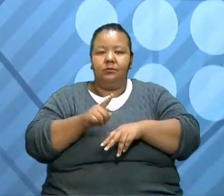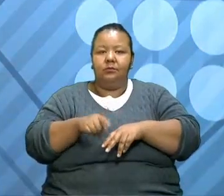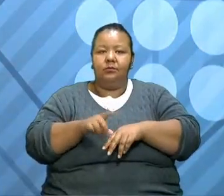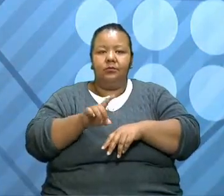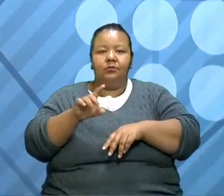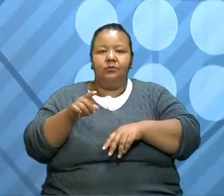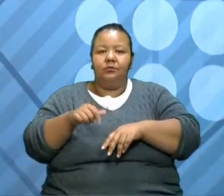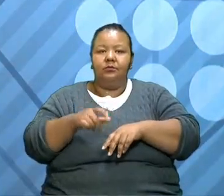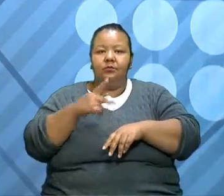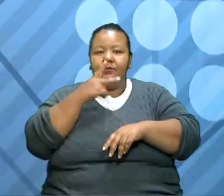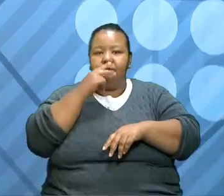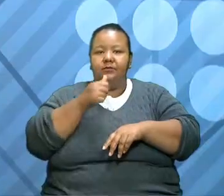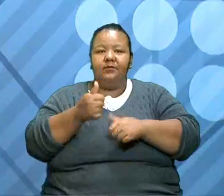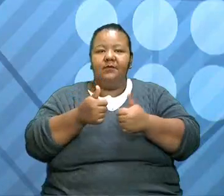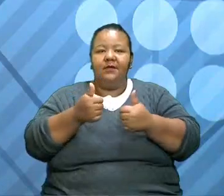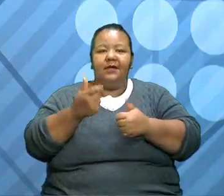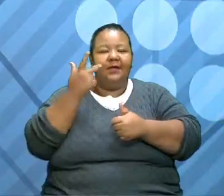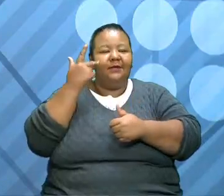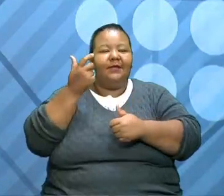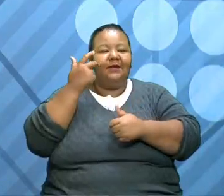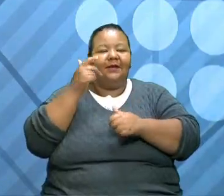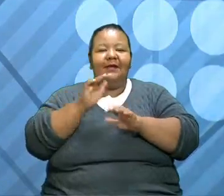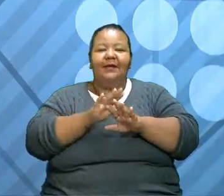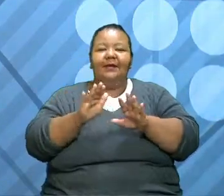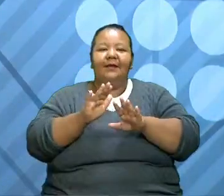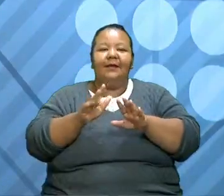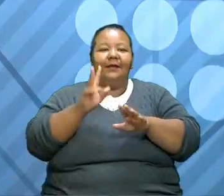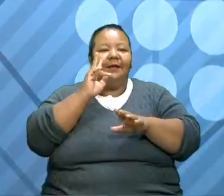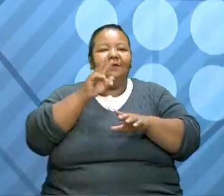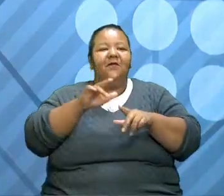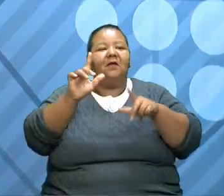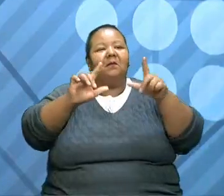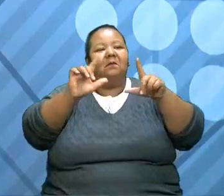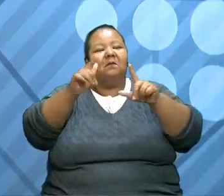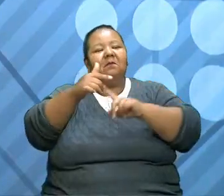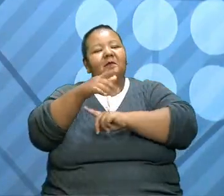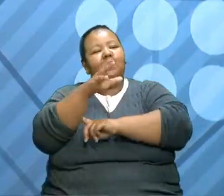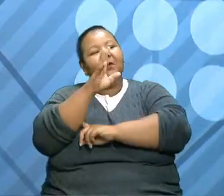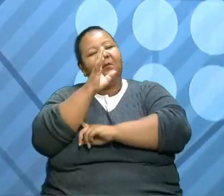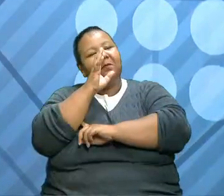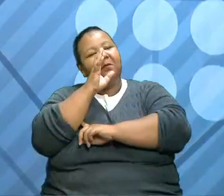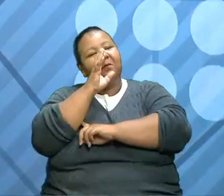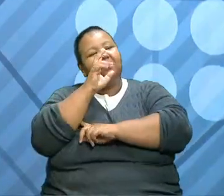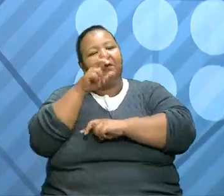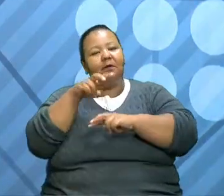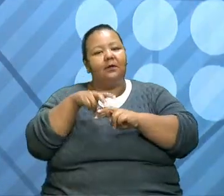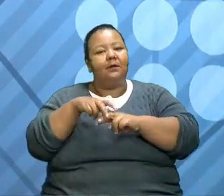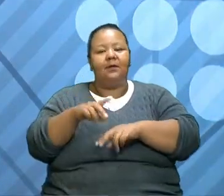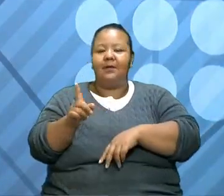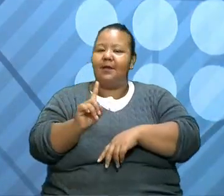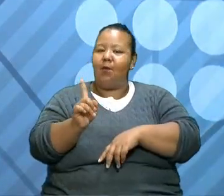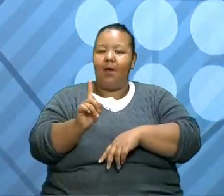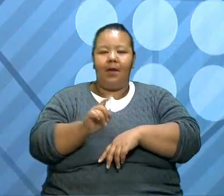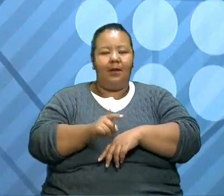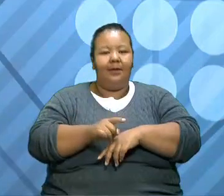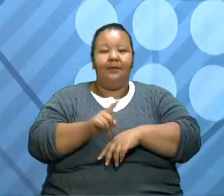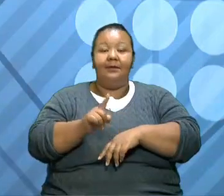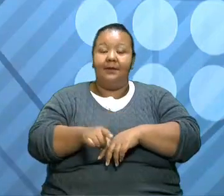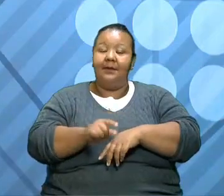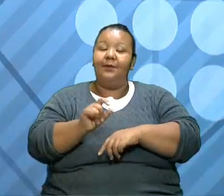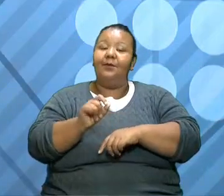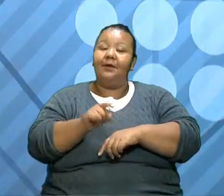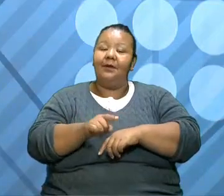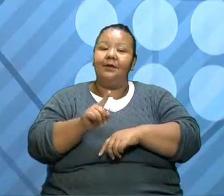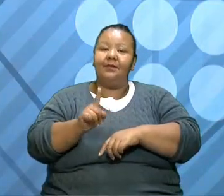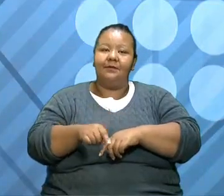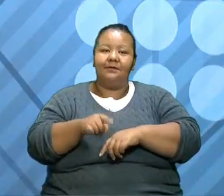é simplesmente achar assim, ai, estou tranquila aqui, vou assistir um programa da tarde, vou ficar aqui relaxadão sentado. Não é nesse sentido, é no sentido